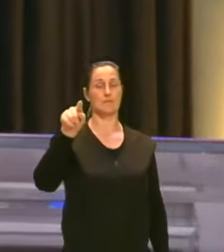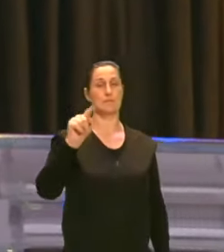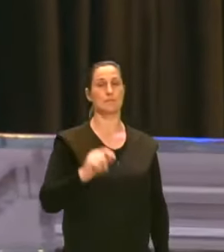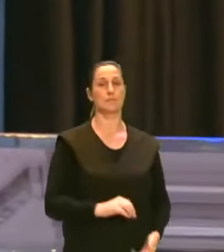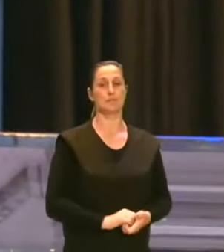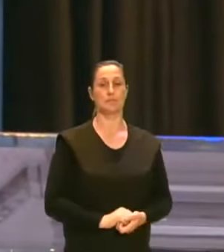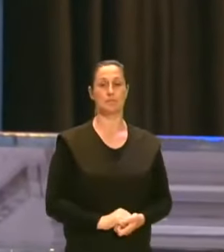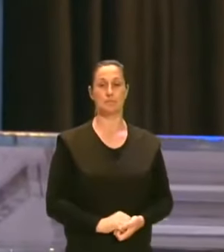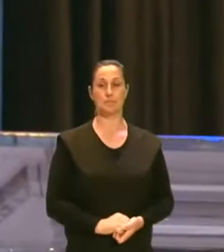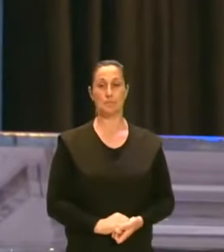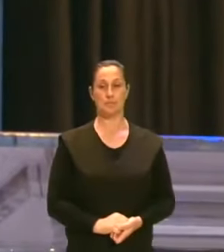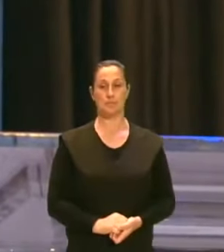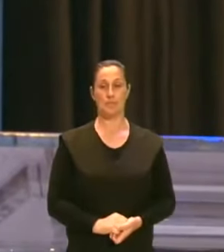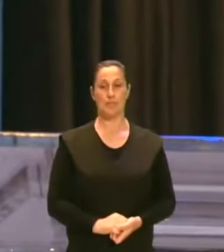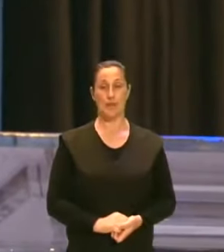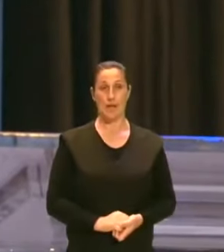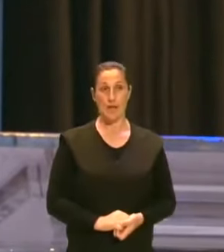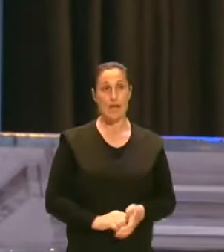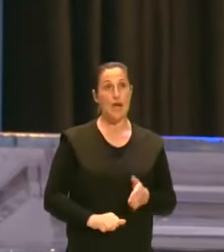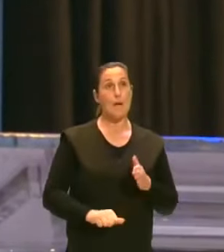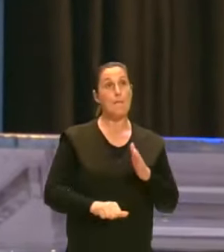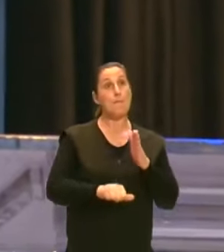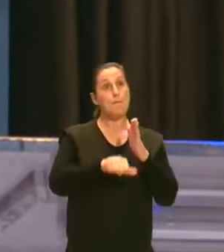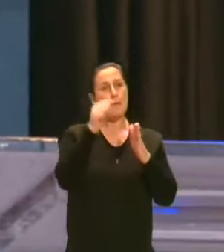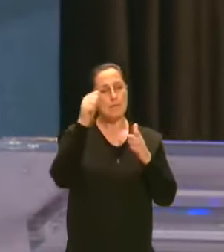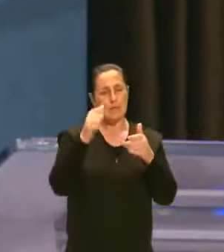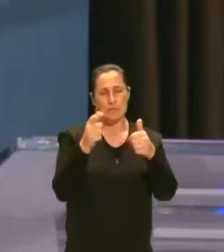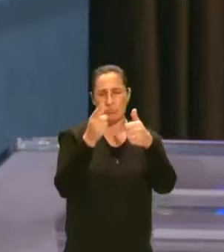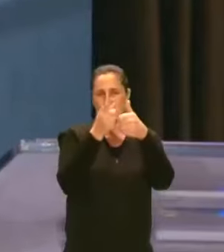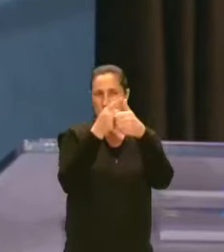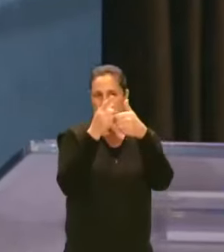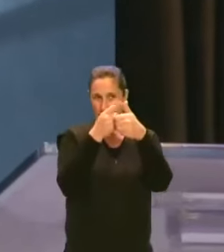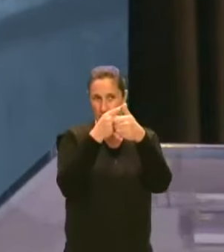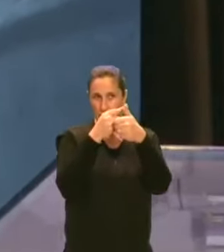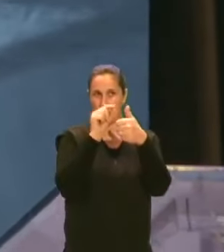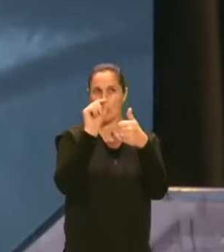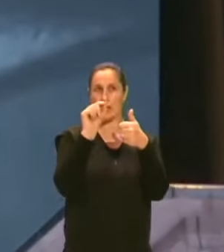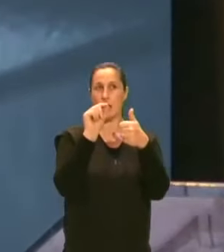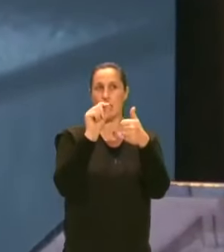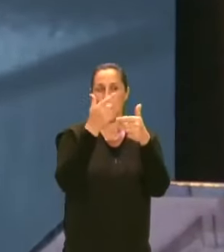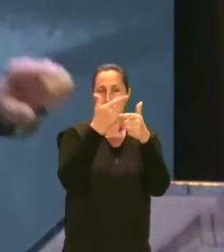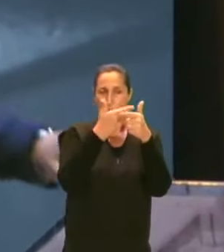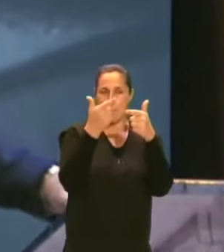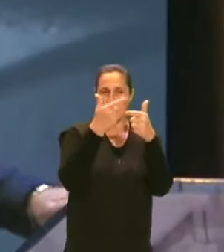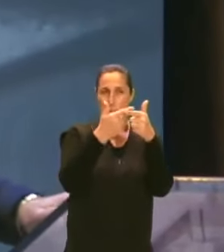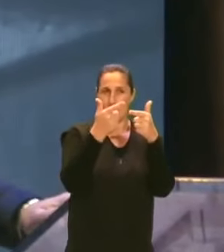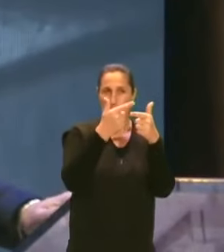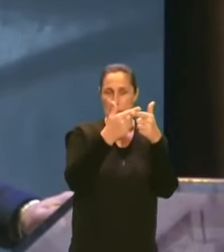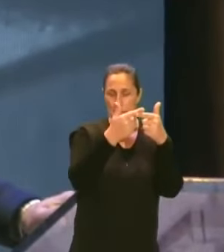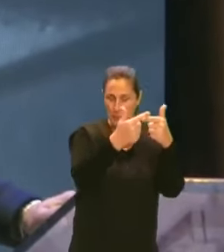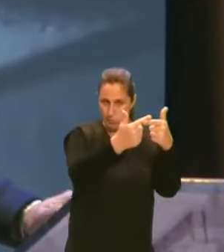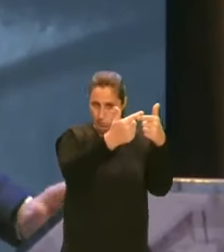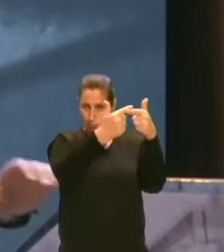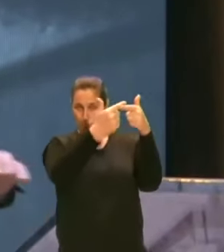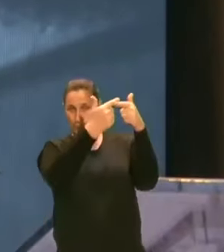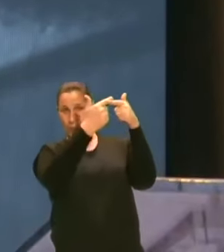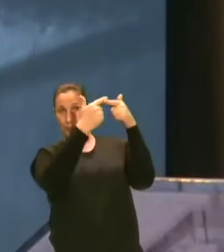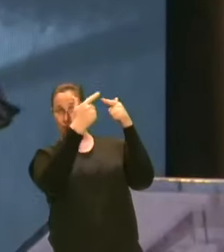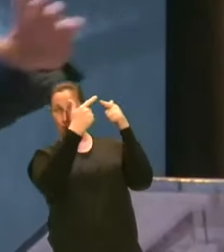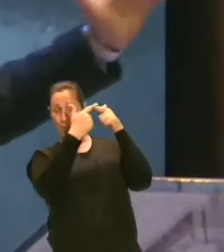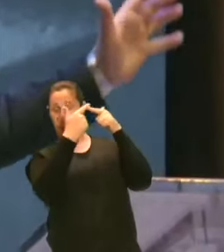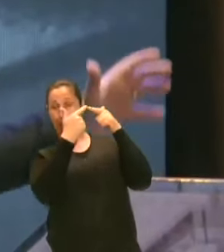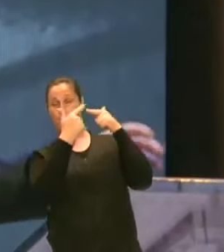texto. A primeira é que quando os problemas nos cercam e os problemas se levantam na nossa vida, quando